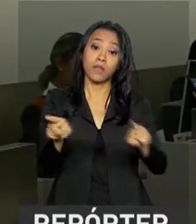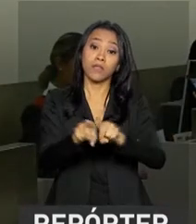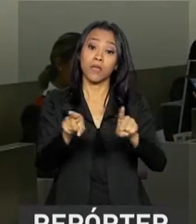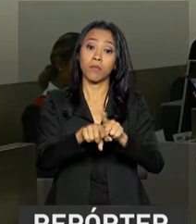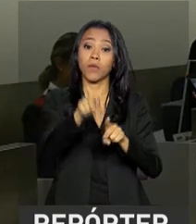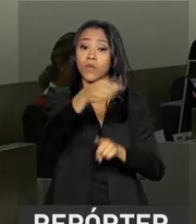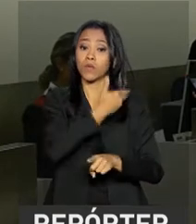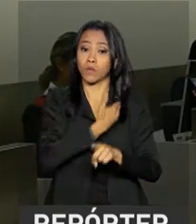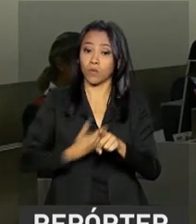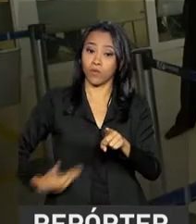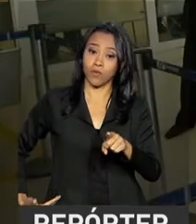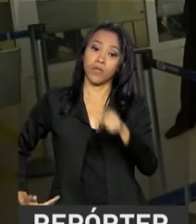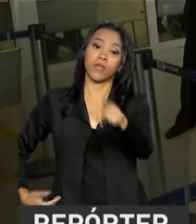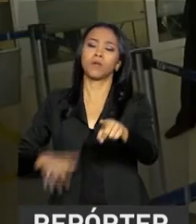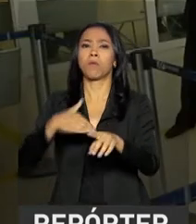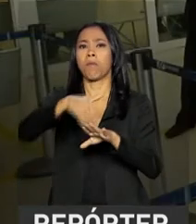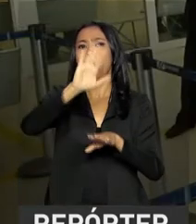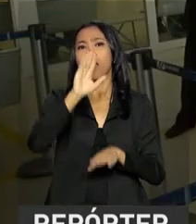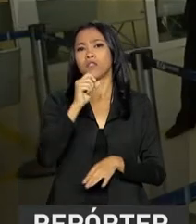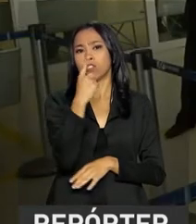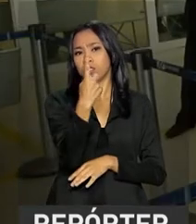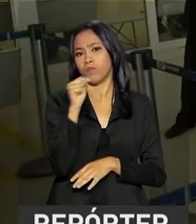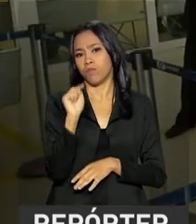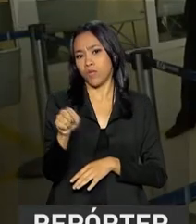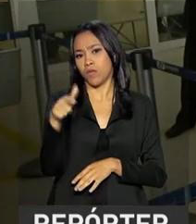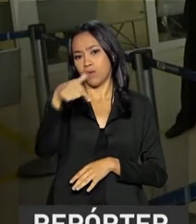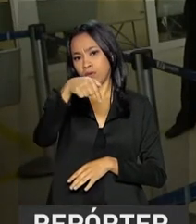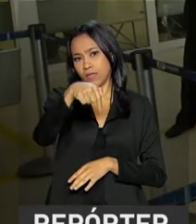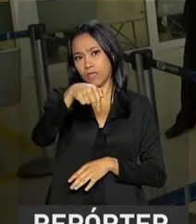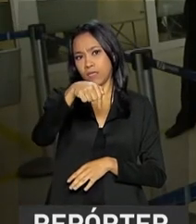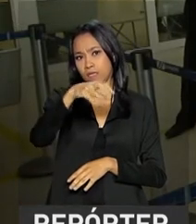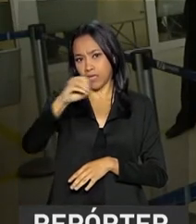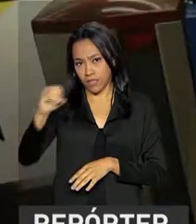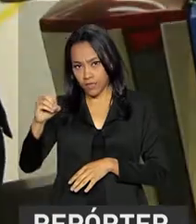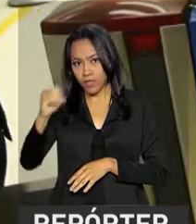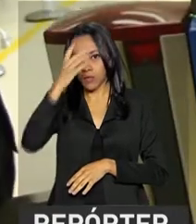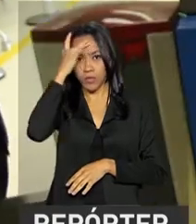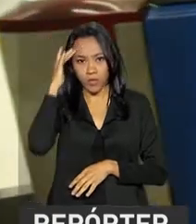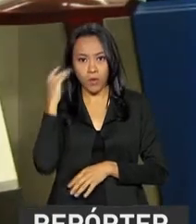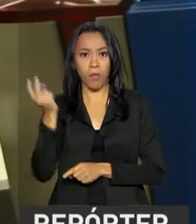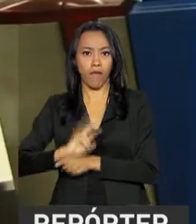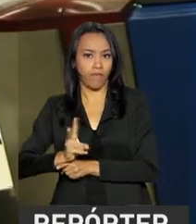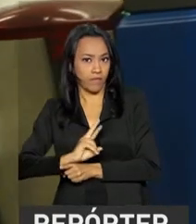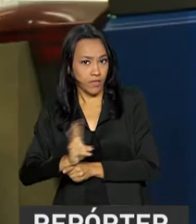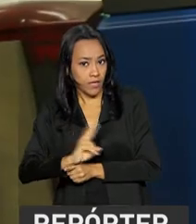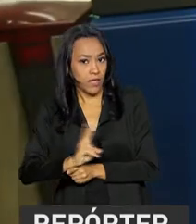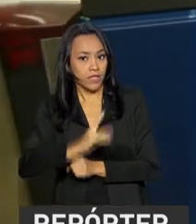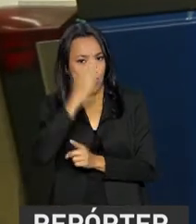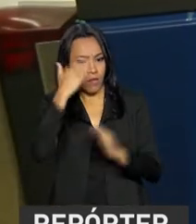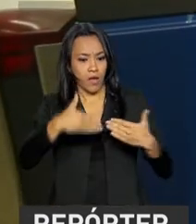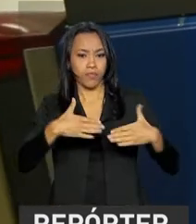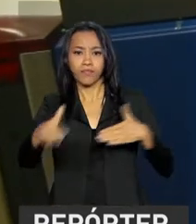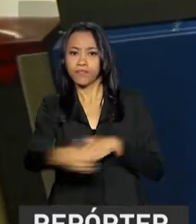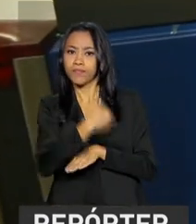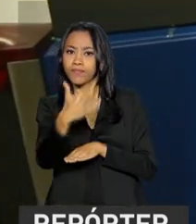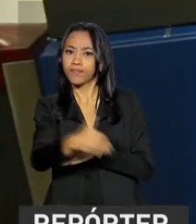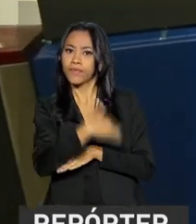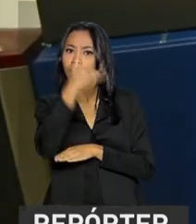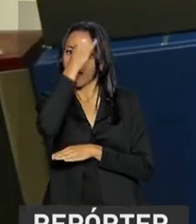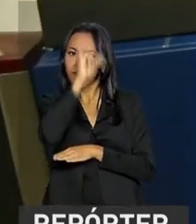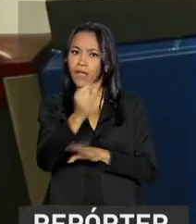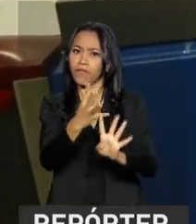colocaram mais 1.700 servidores nas funções de alfândega fiscalização e barreiras sanitárias para evitar